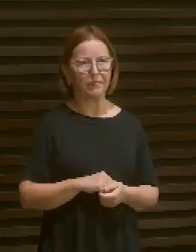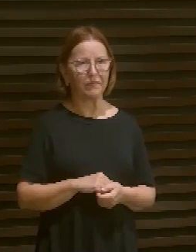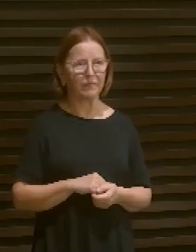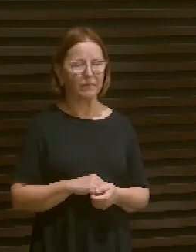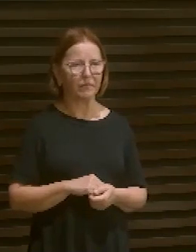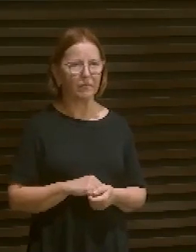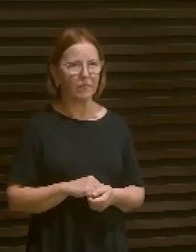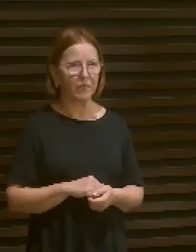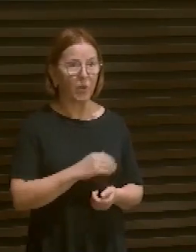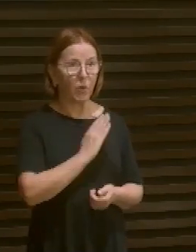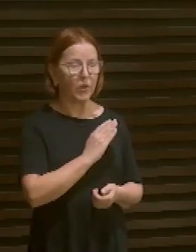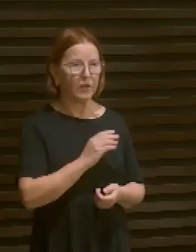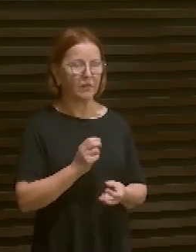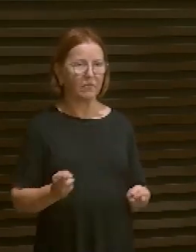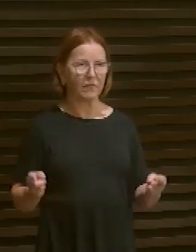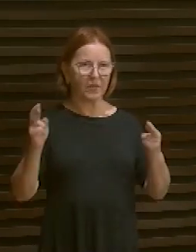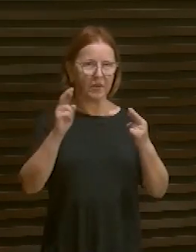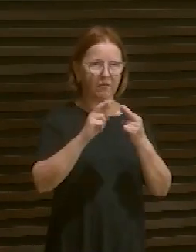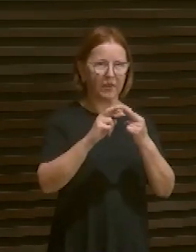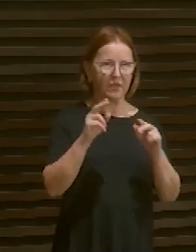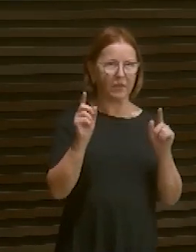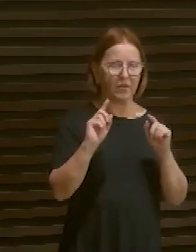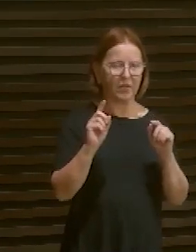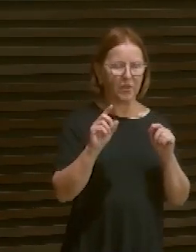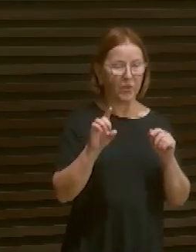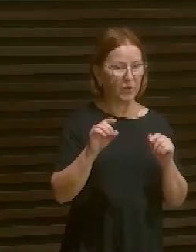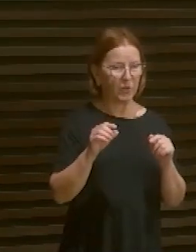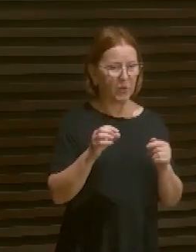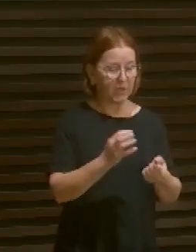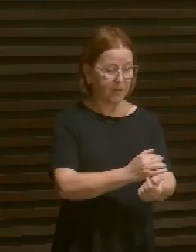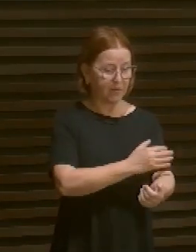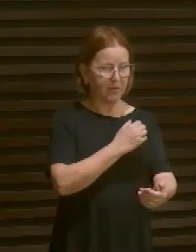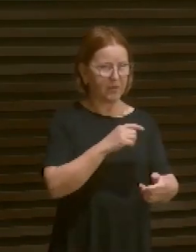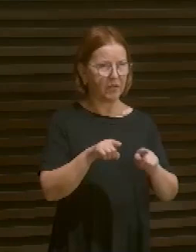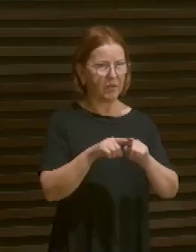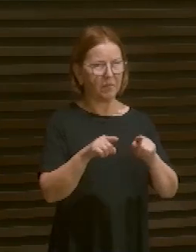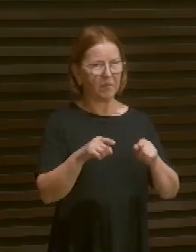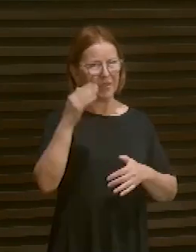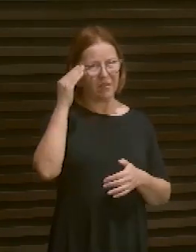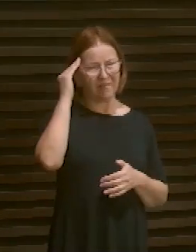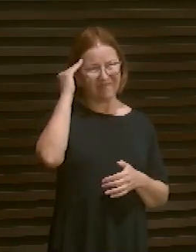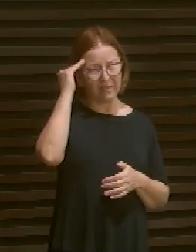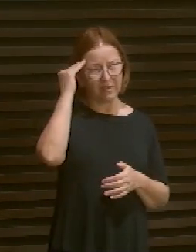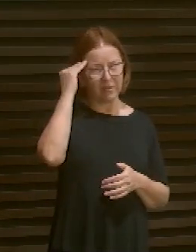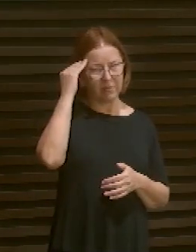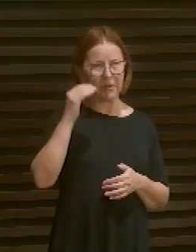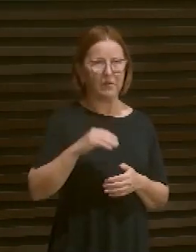O coração aqui se refere não propriamente às emoções, mas ao entendimento,